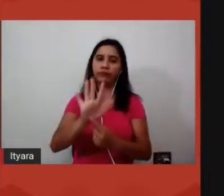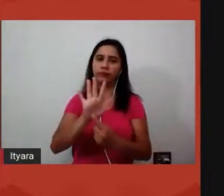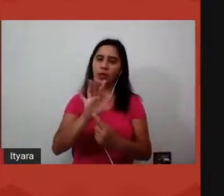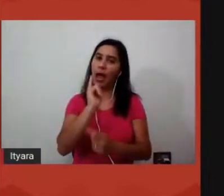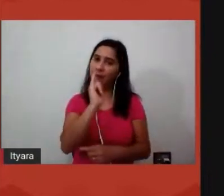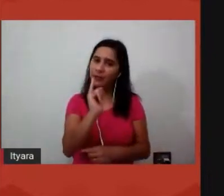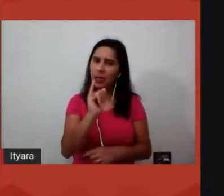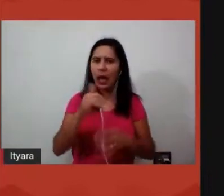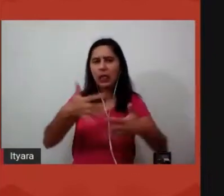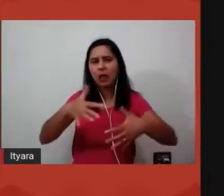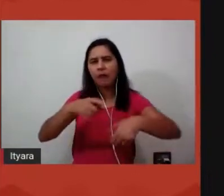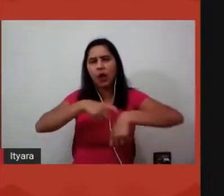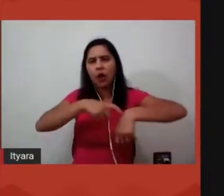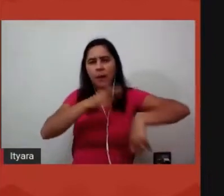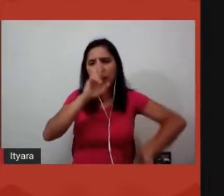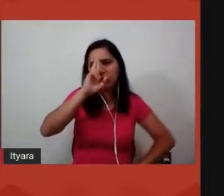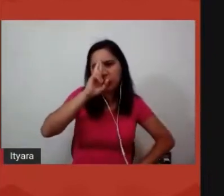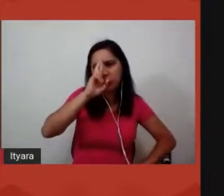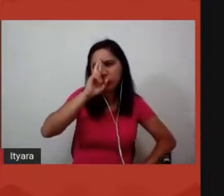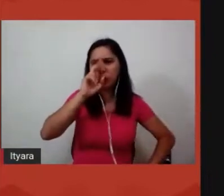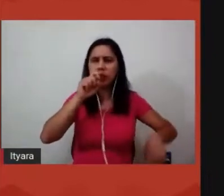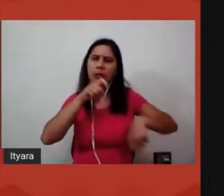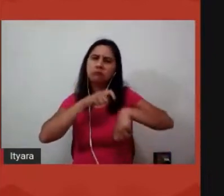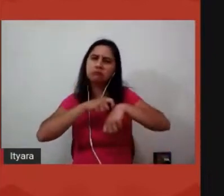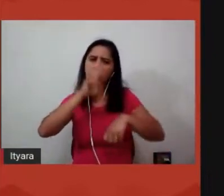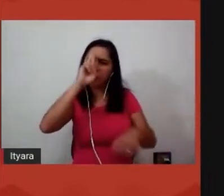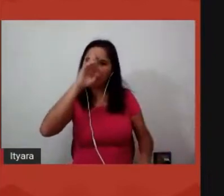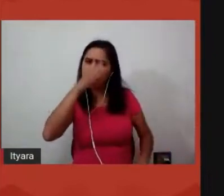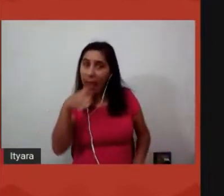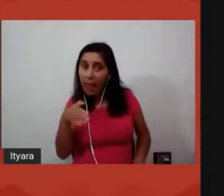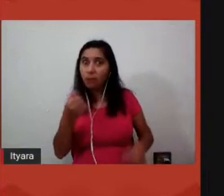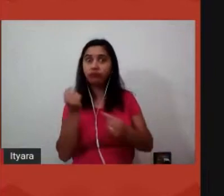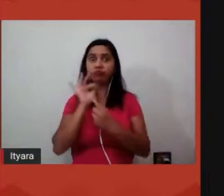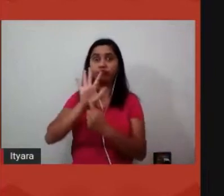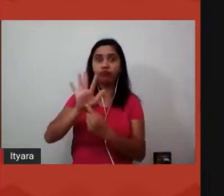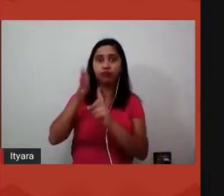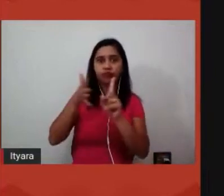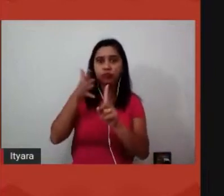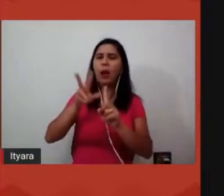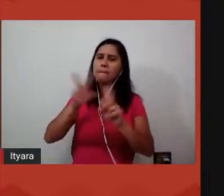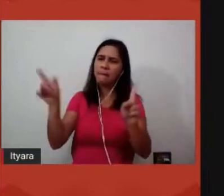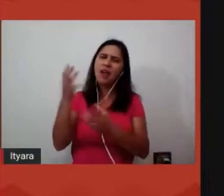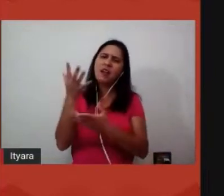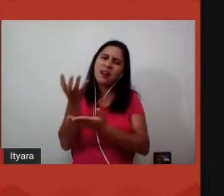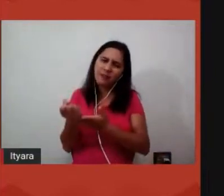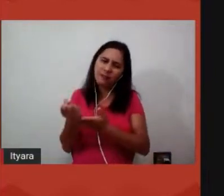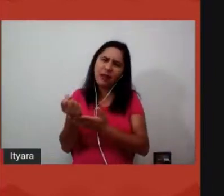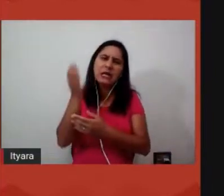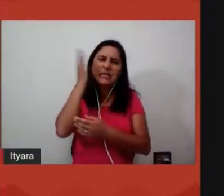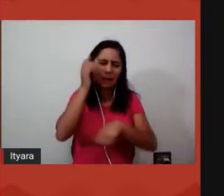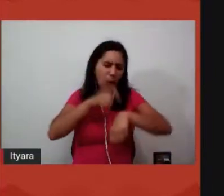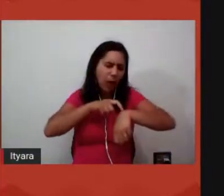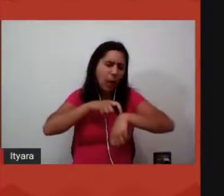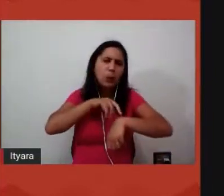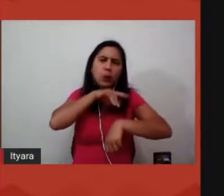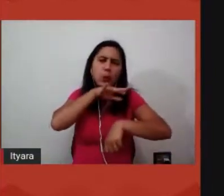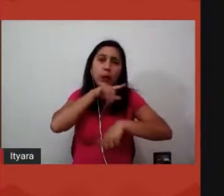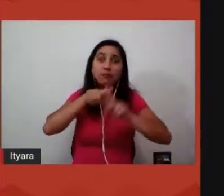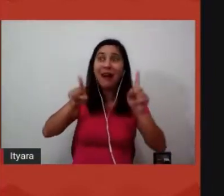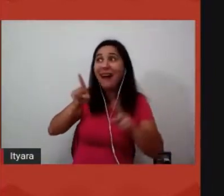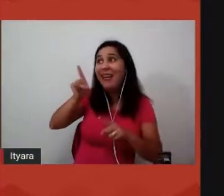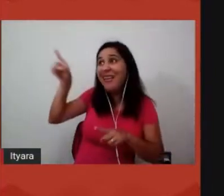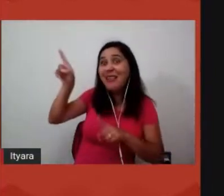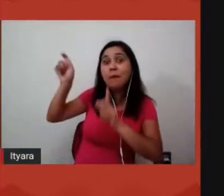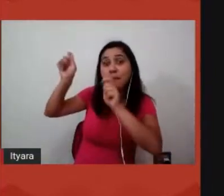talvez meio-dia, meio-dia e meia, por aí. Mas o importante vai ser a gente gravar. A gente sabe que é um horário um pouquinho ingrato, mas é o único horário que eles vão